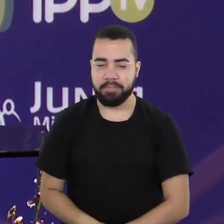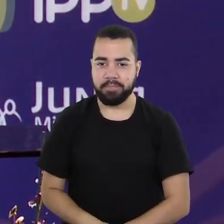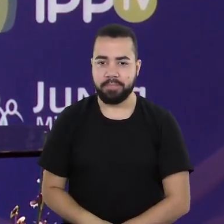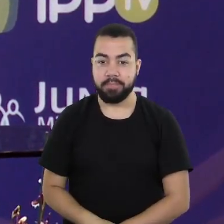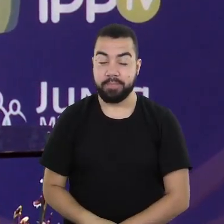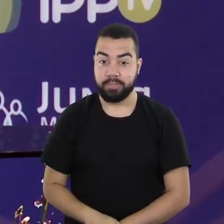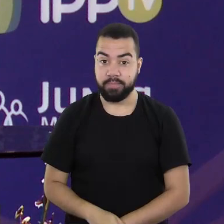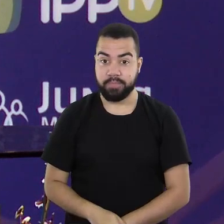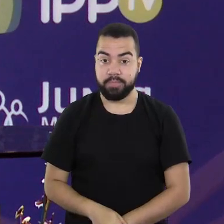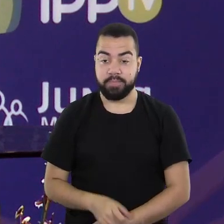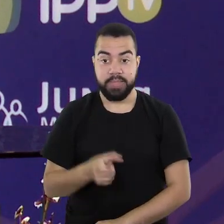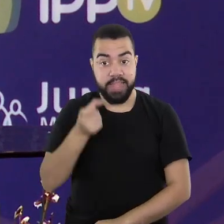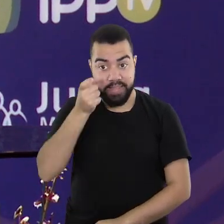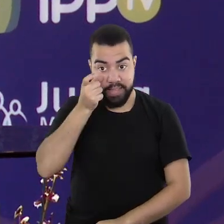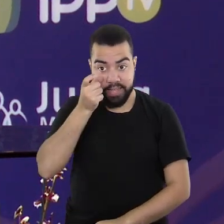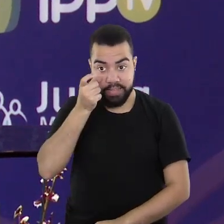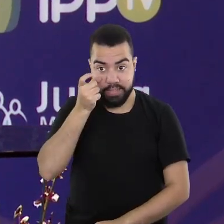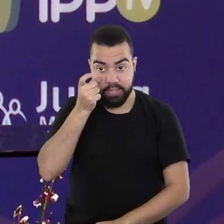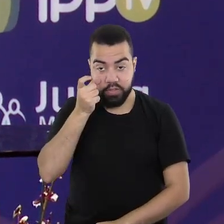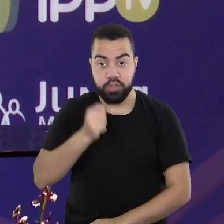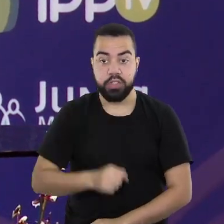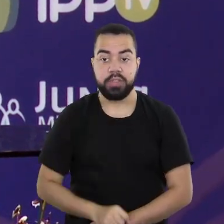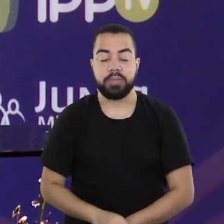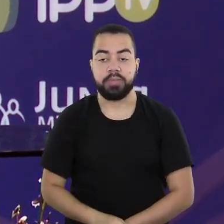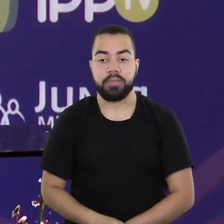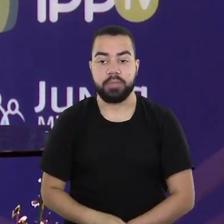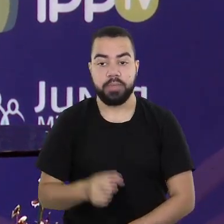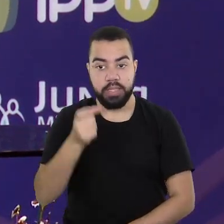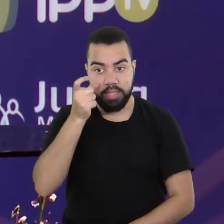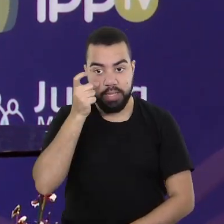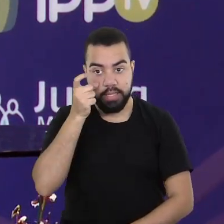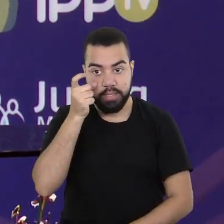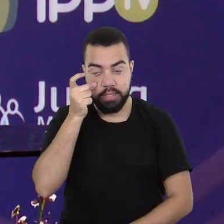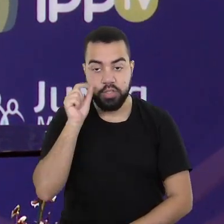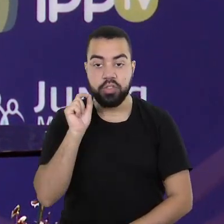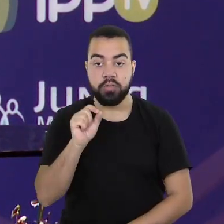Mas é interessante a gente observar também, irmãos,